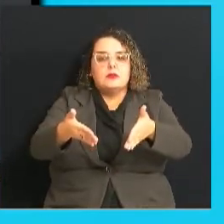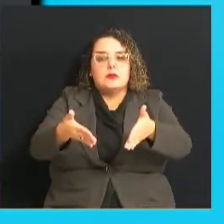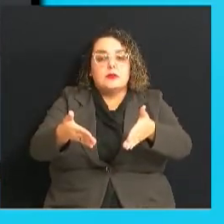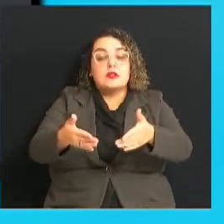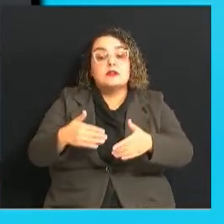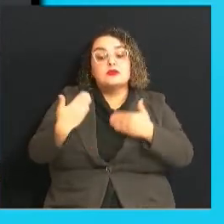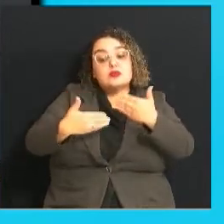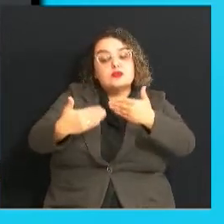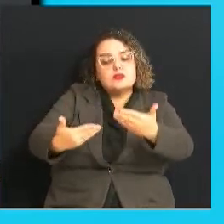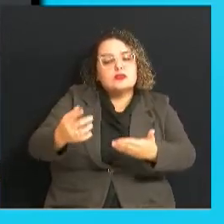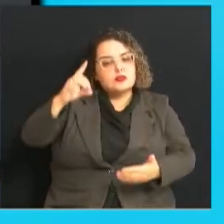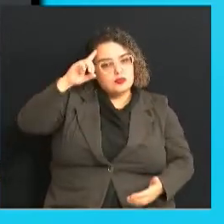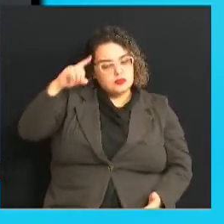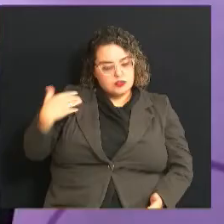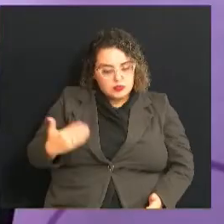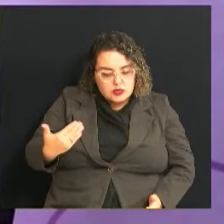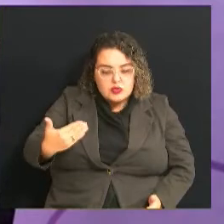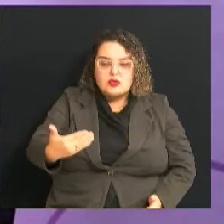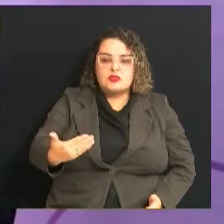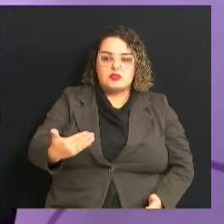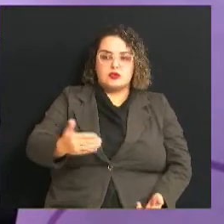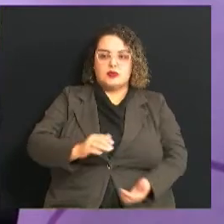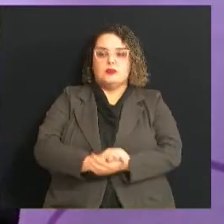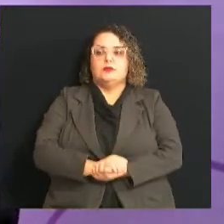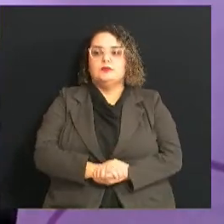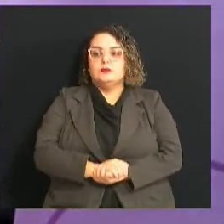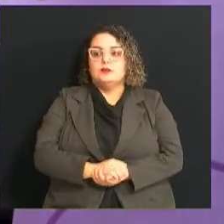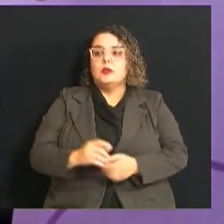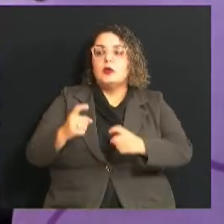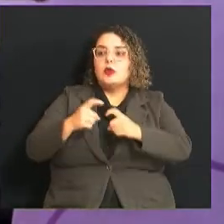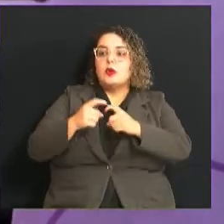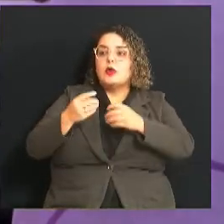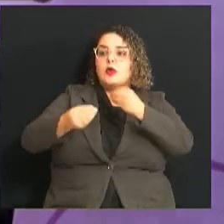o funcionar no dia a dia. E doutora, como que